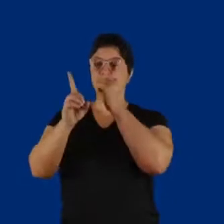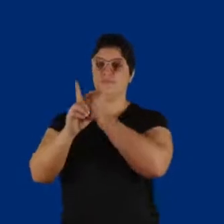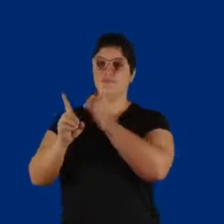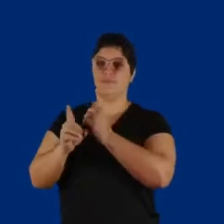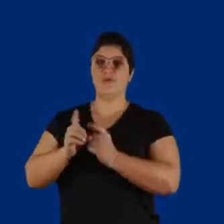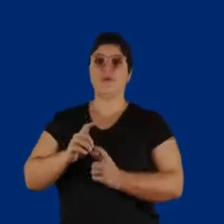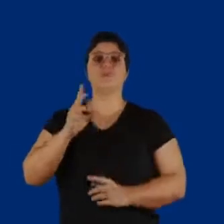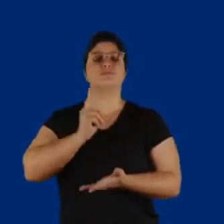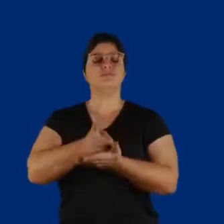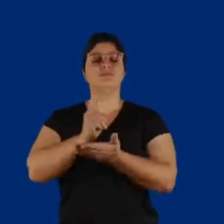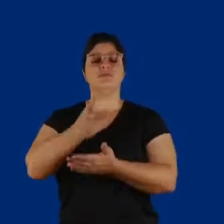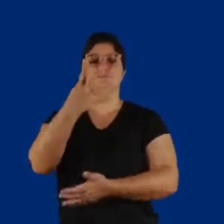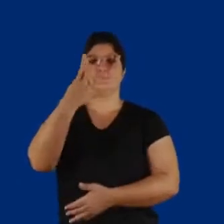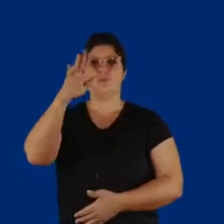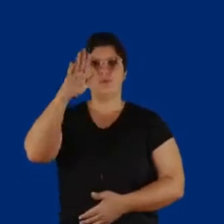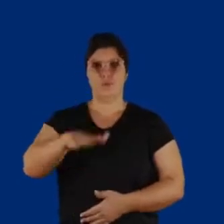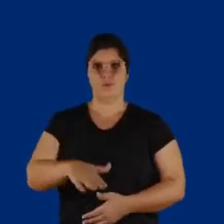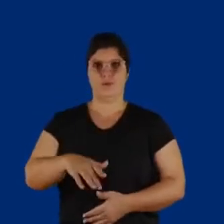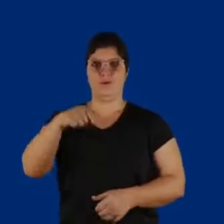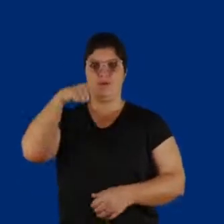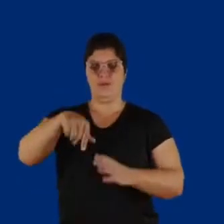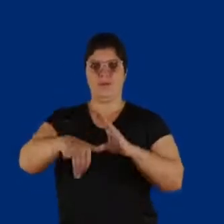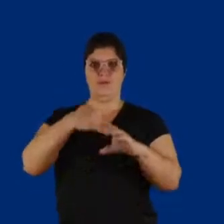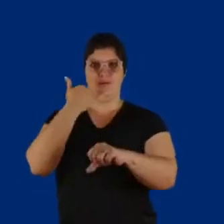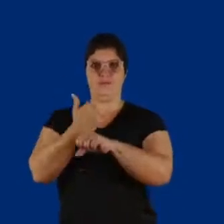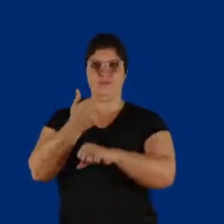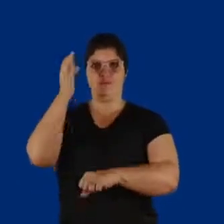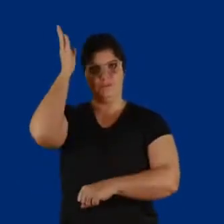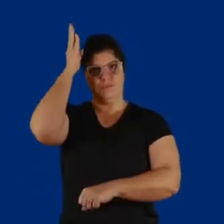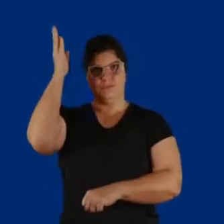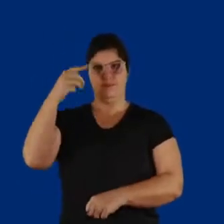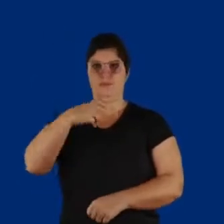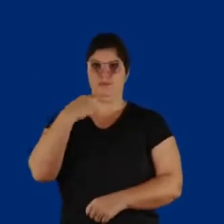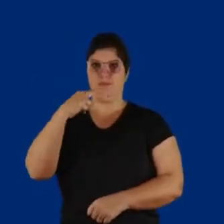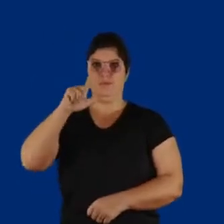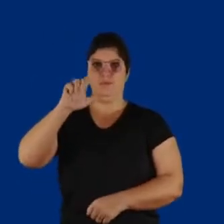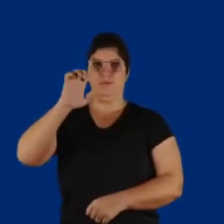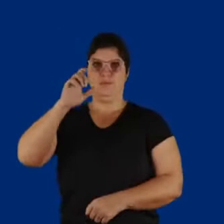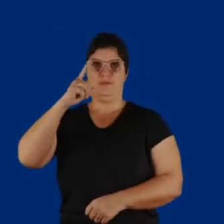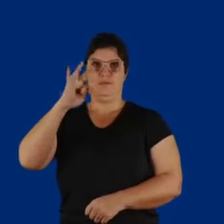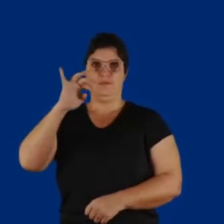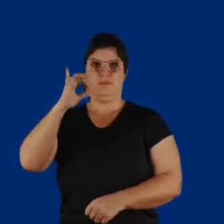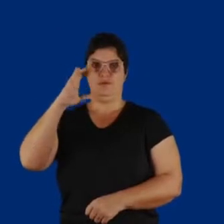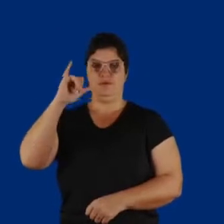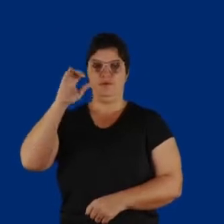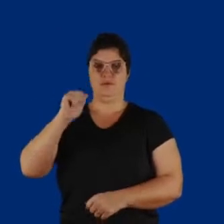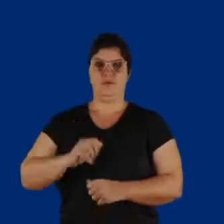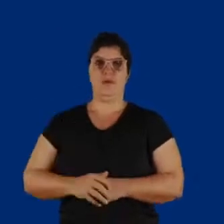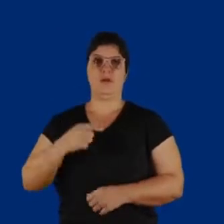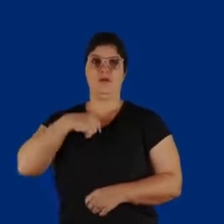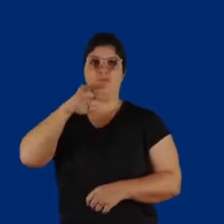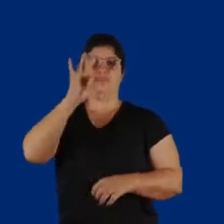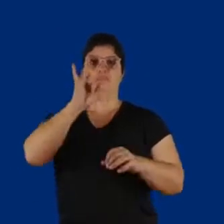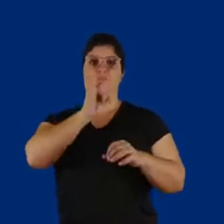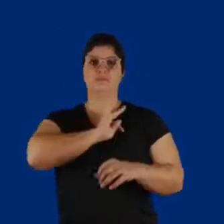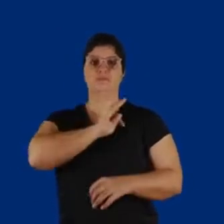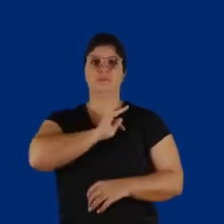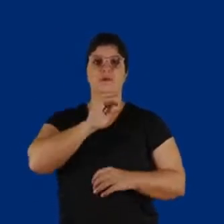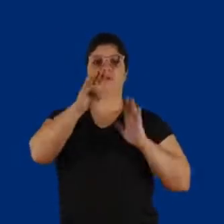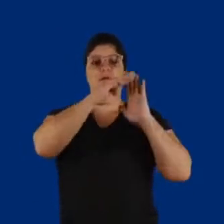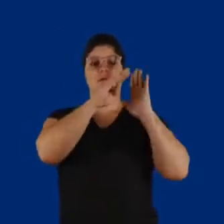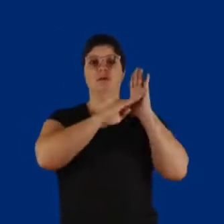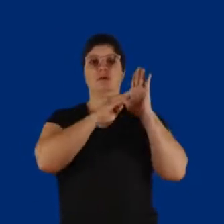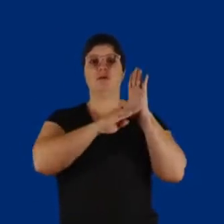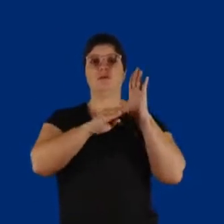às 16 horas neste canal do YouTube. Eu me chamo Letícia Castilho Álvares. Trabalho como técnica da programação do SESC